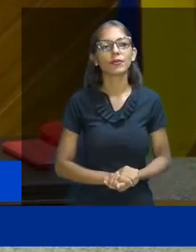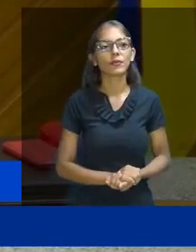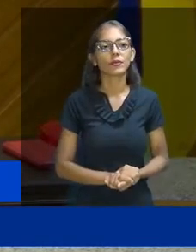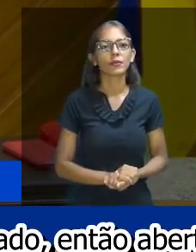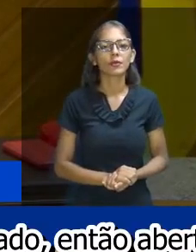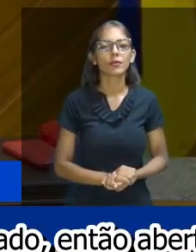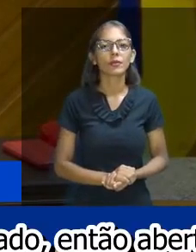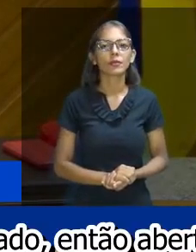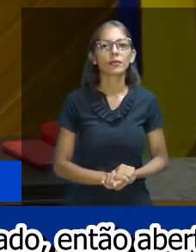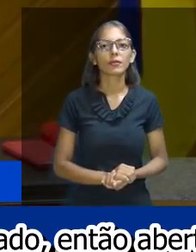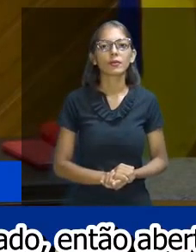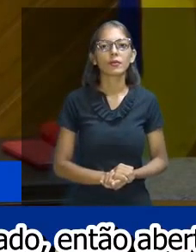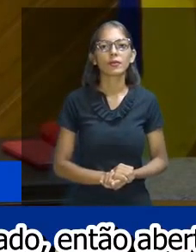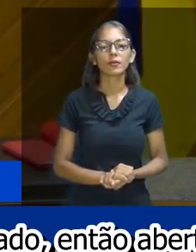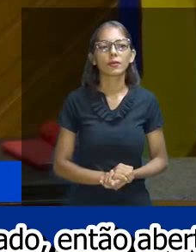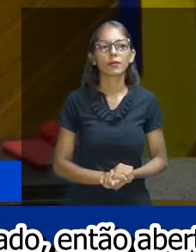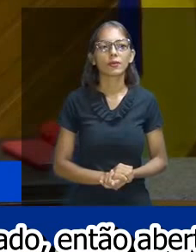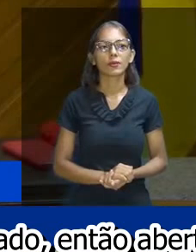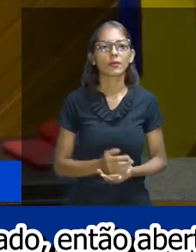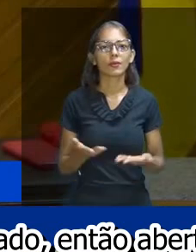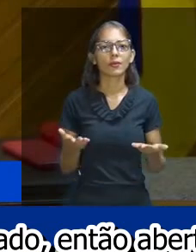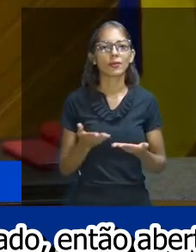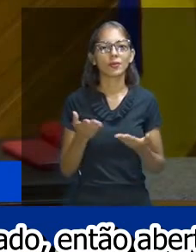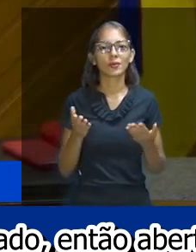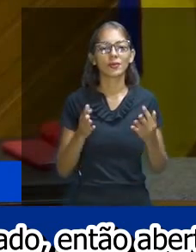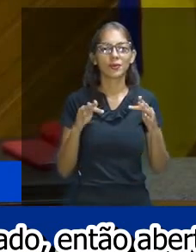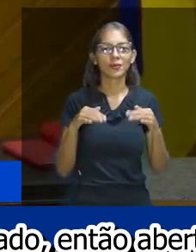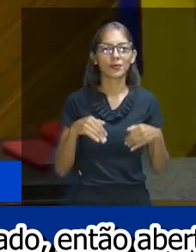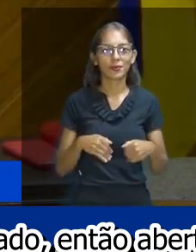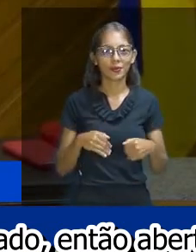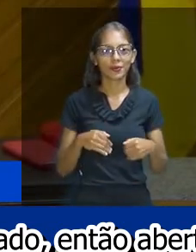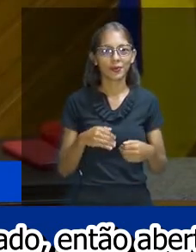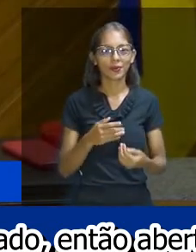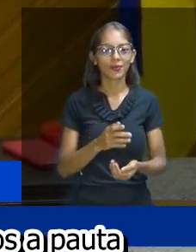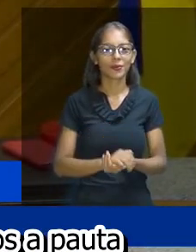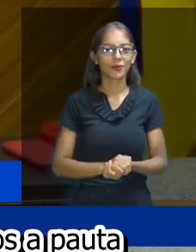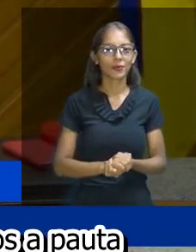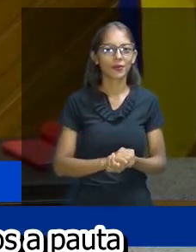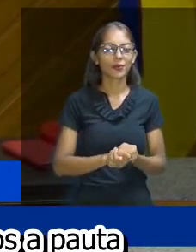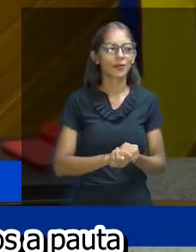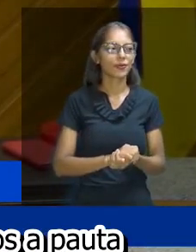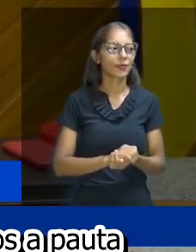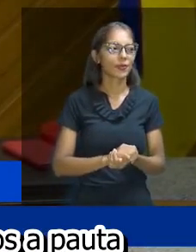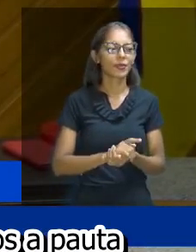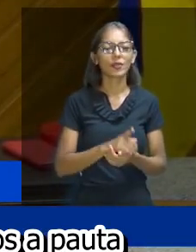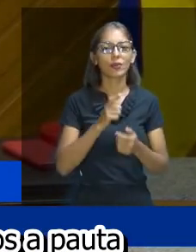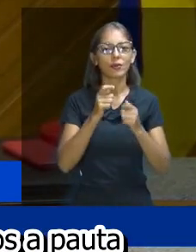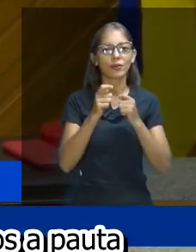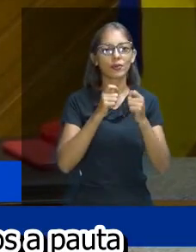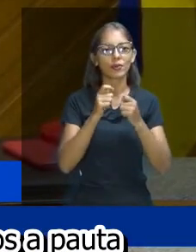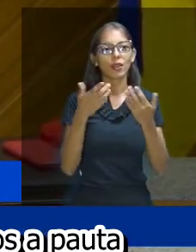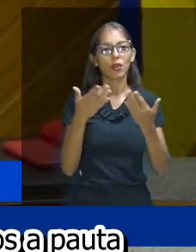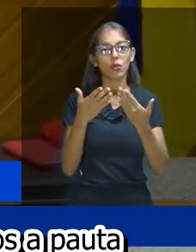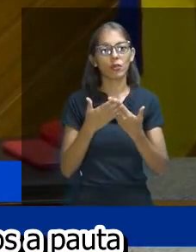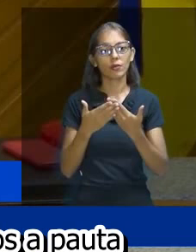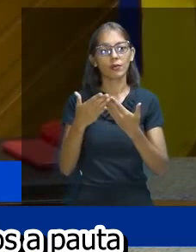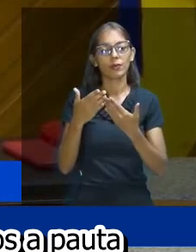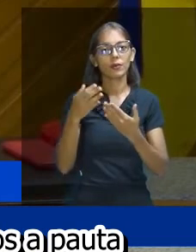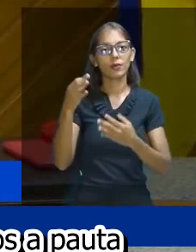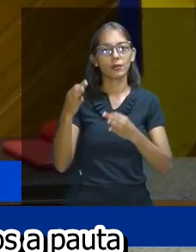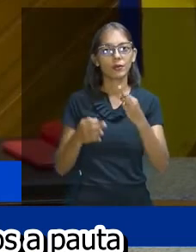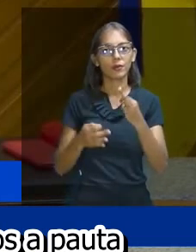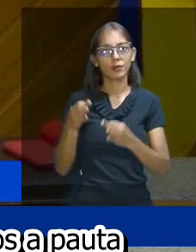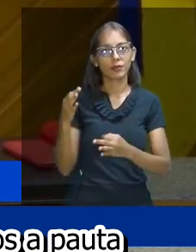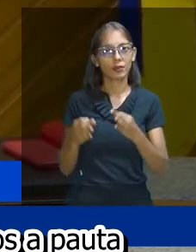nenhuma proposição, eu dou então por encerrada a sessão administrativa, declarado então aberto oficialmente o nosso ano judicial